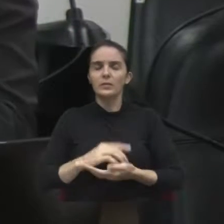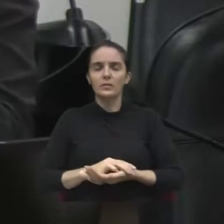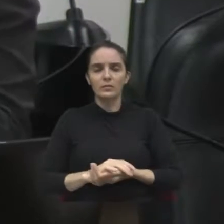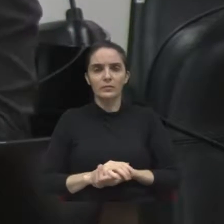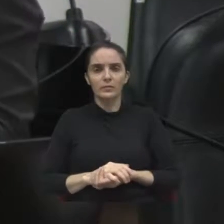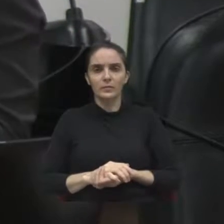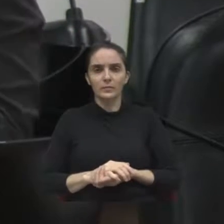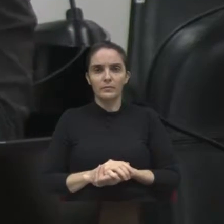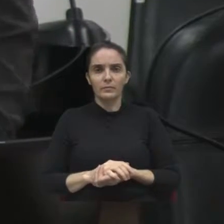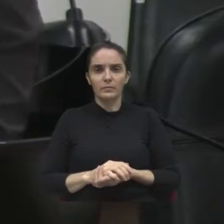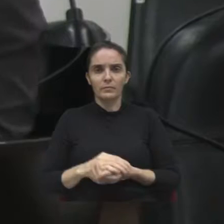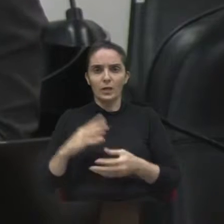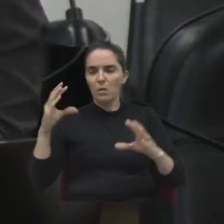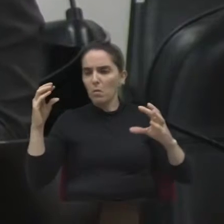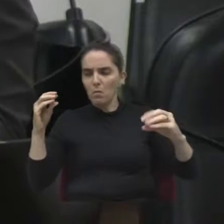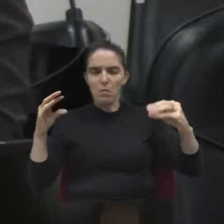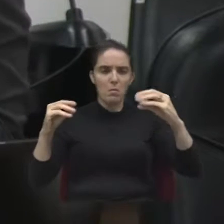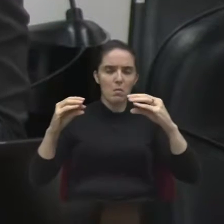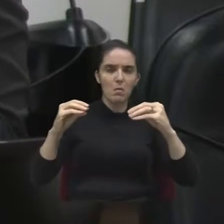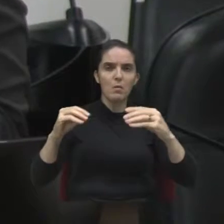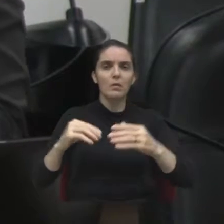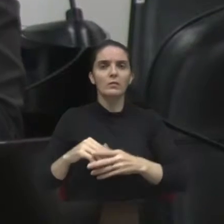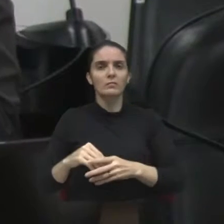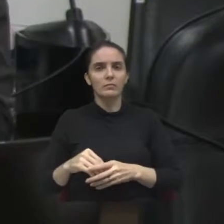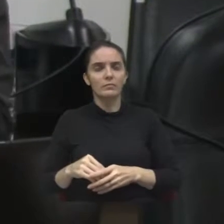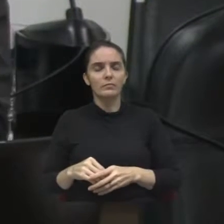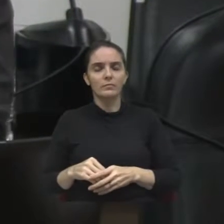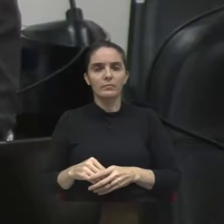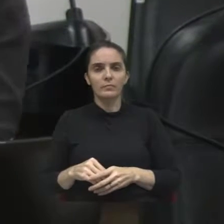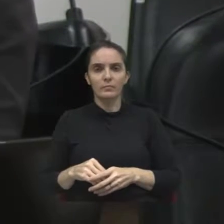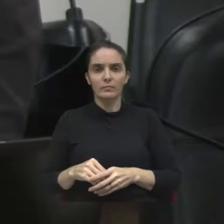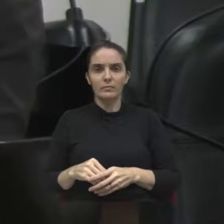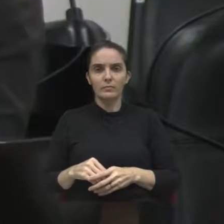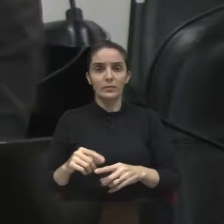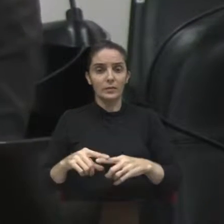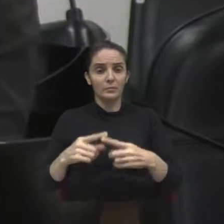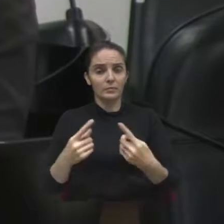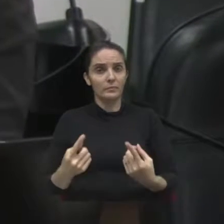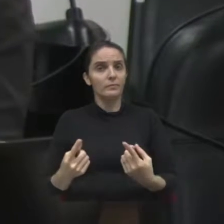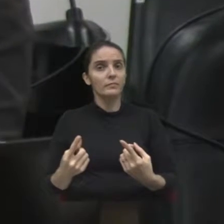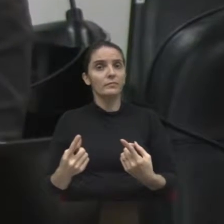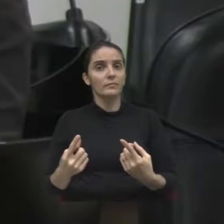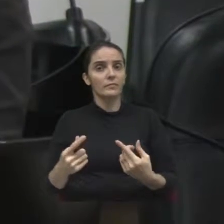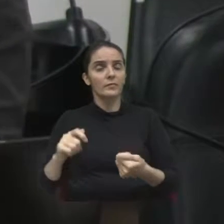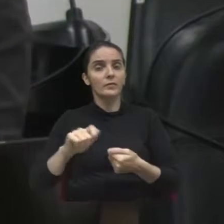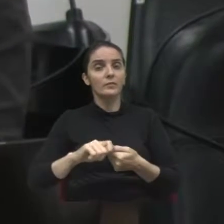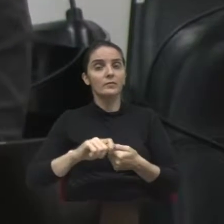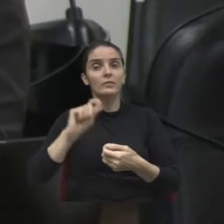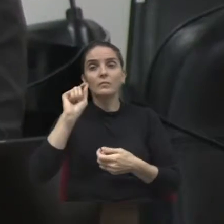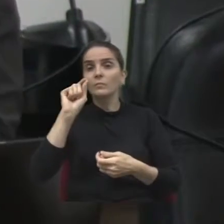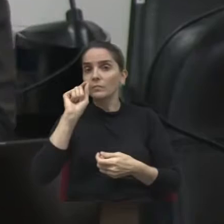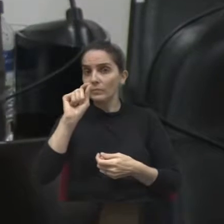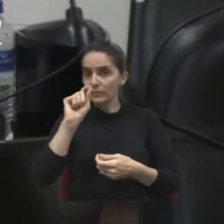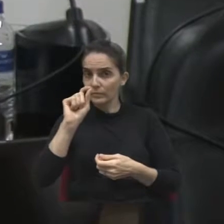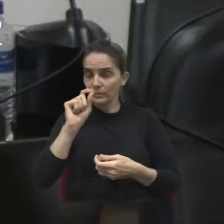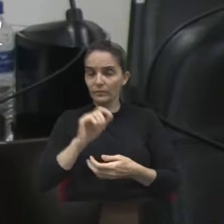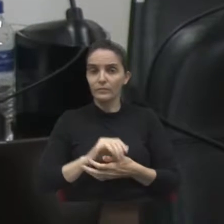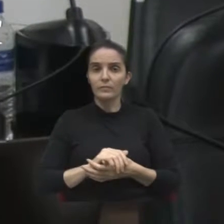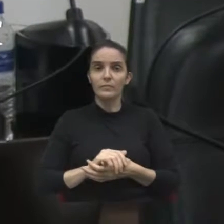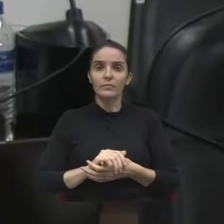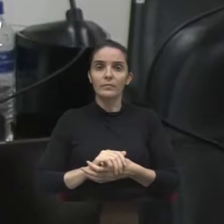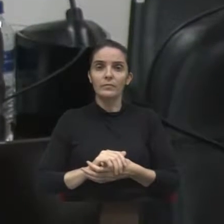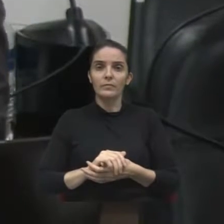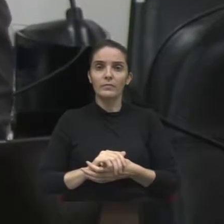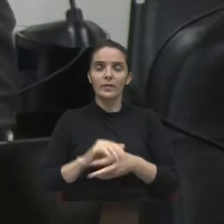burbúrio com relação a isso, é polêmico, mas que fez com que o tema fosse